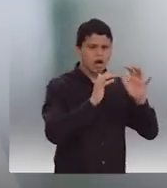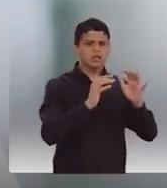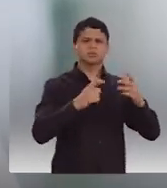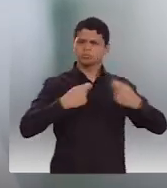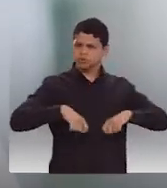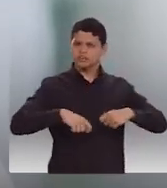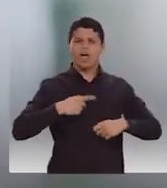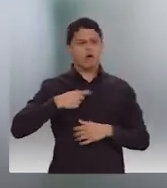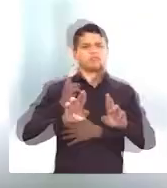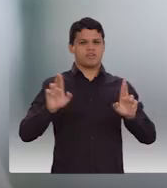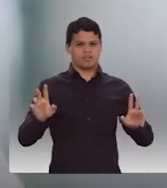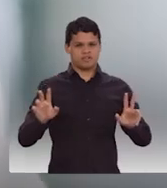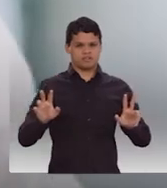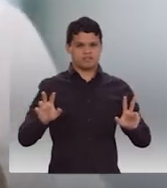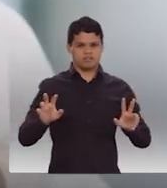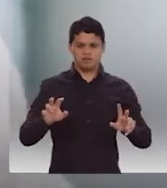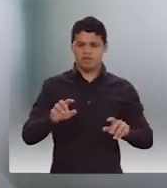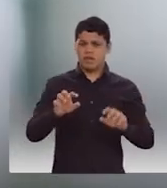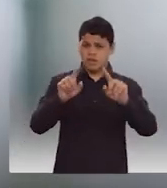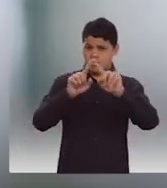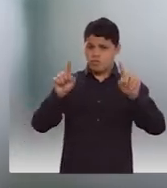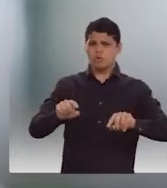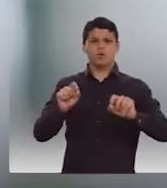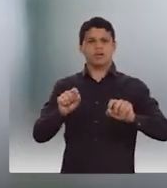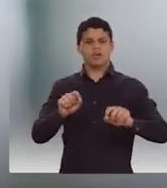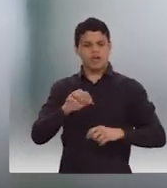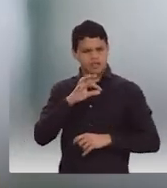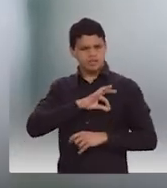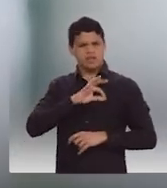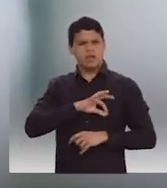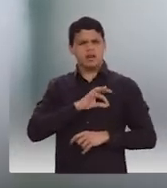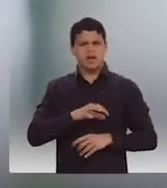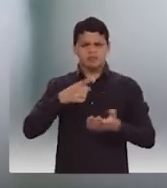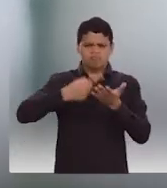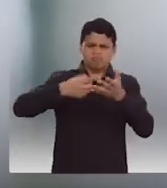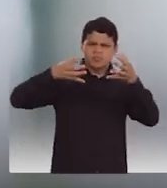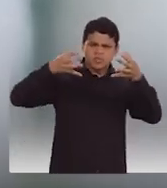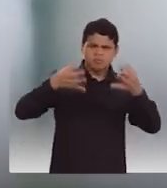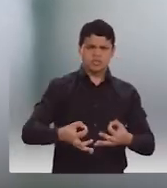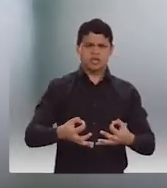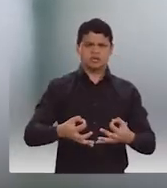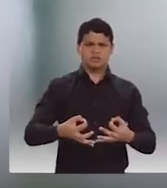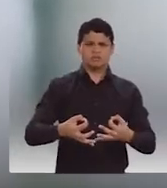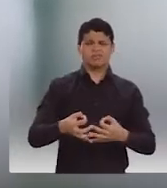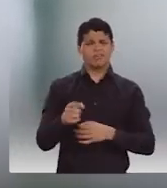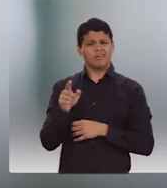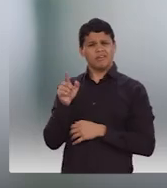merece, e eu sempre dei. Servidor respeitado, com salário garantido e boas condições de trabalho,